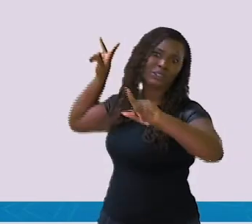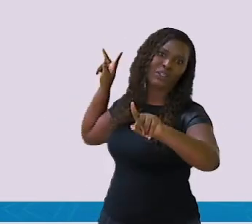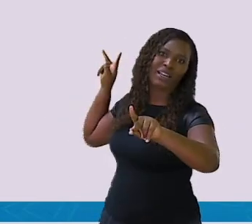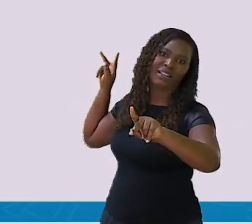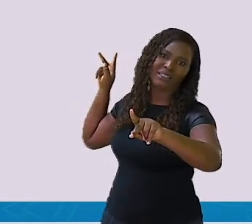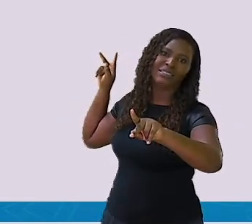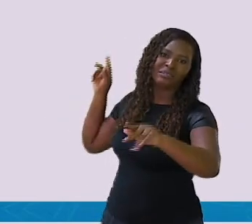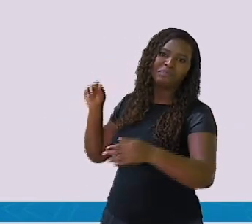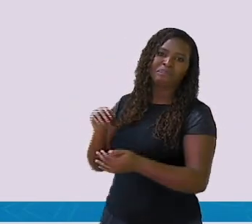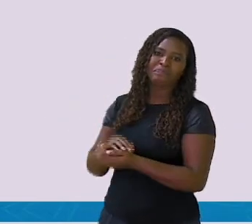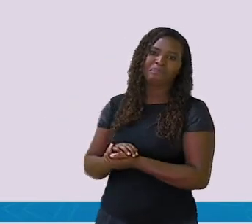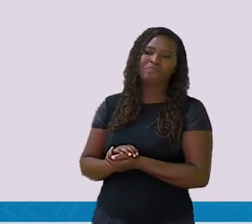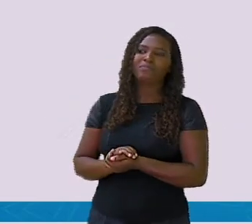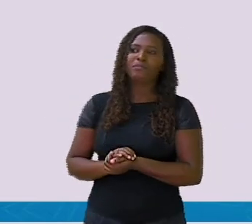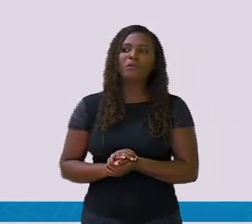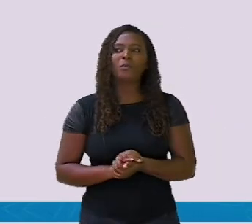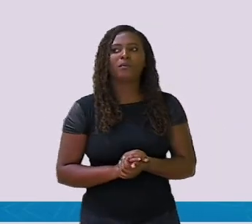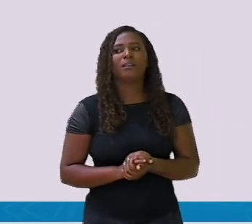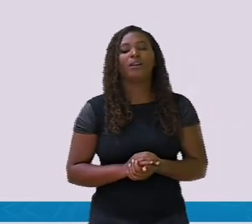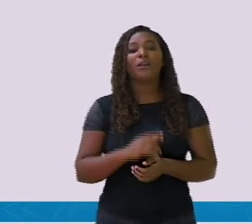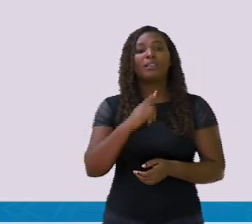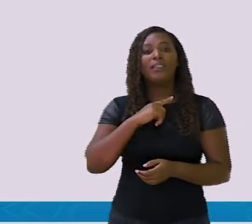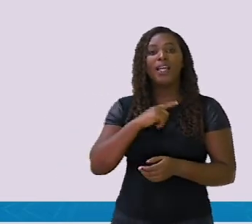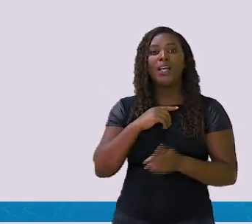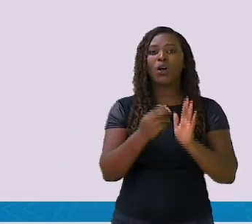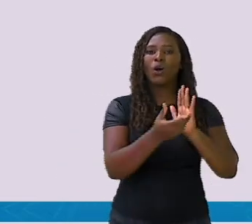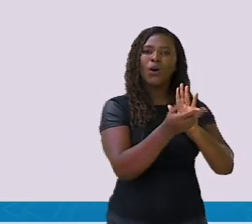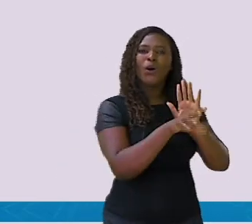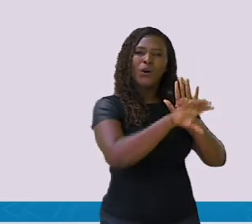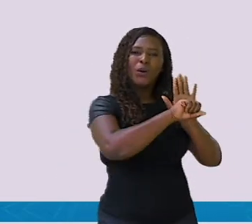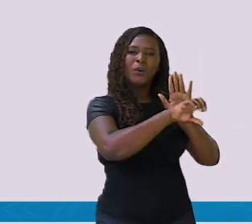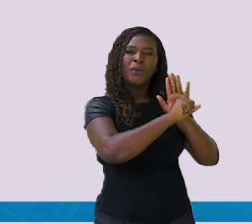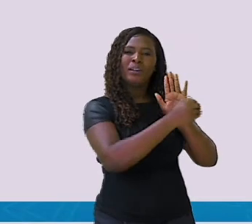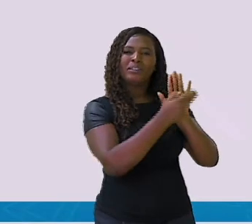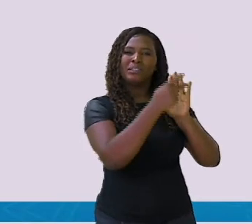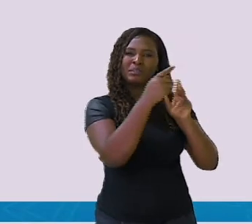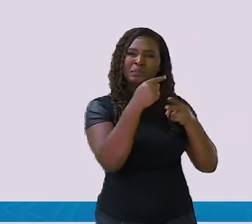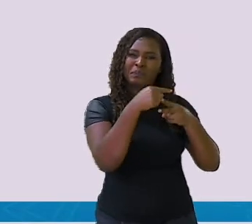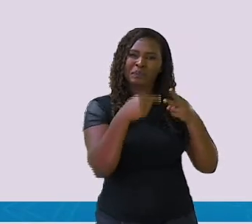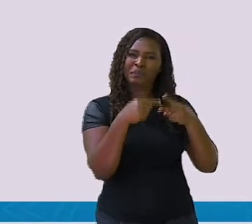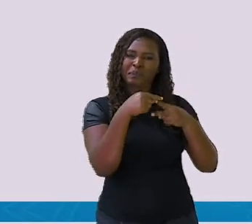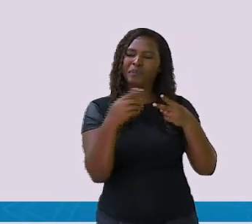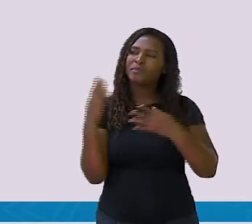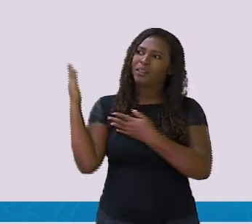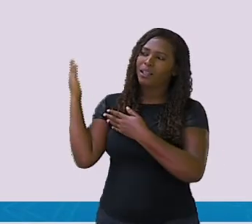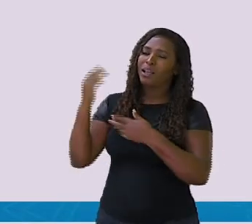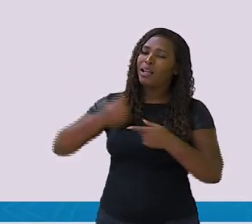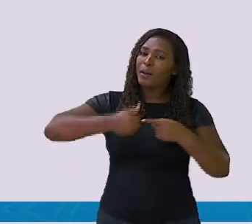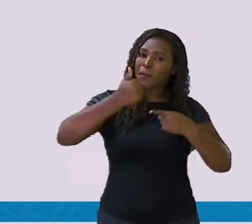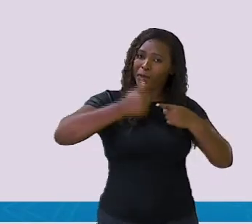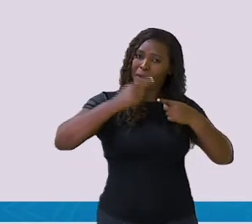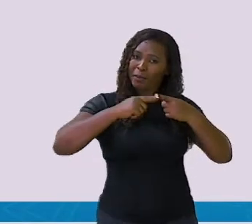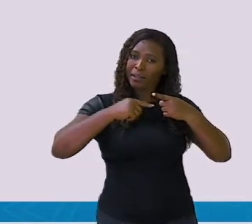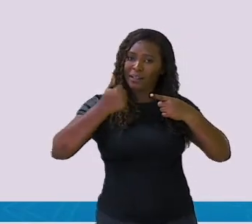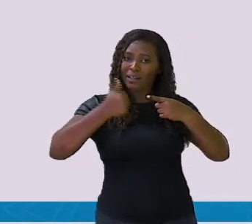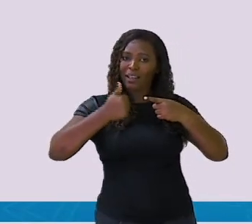aí, olha aí, eu trouxe essas duas imagens. Vamos observar a primeira imagem, que são as crianças ali no